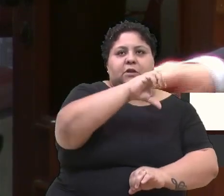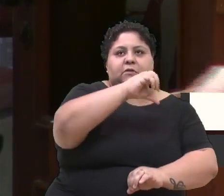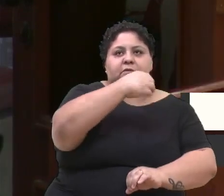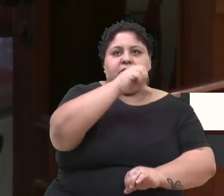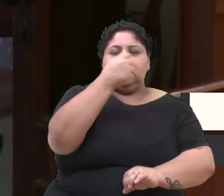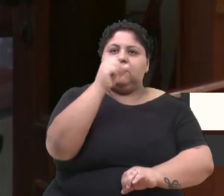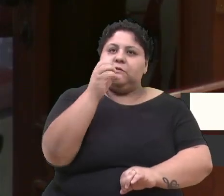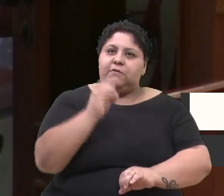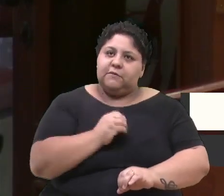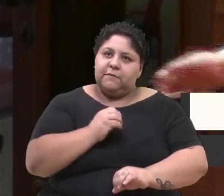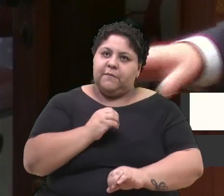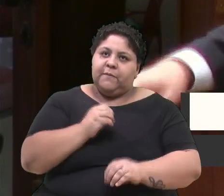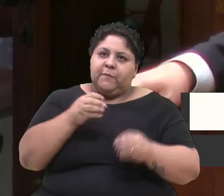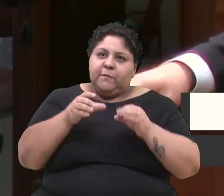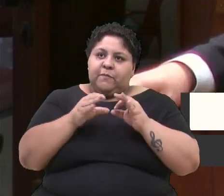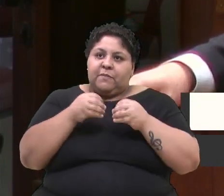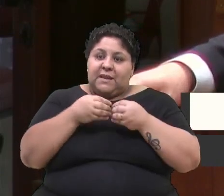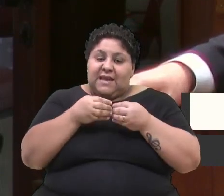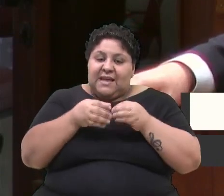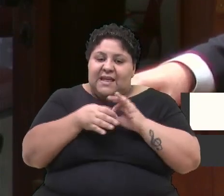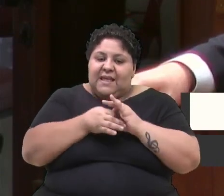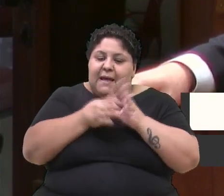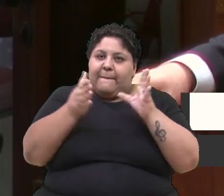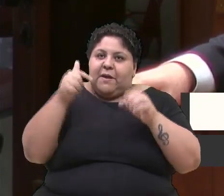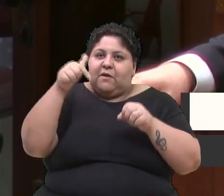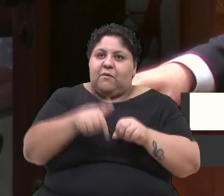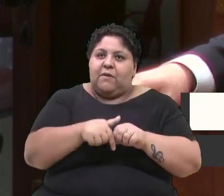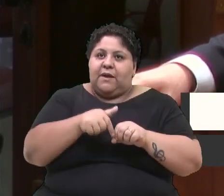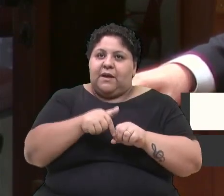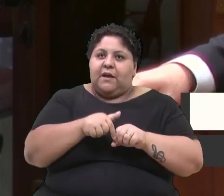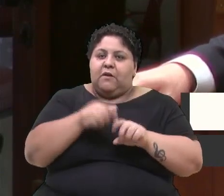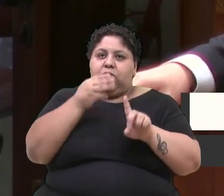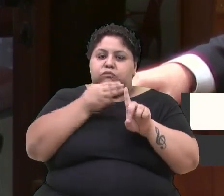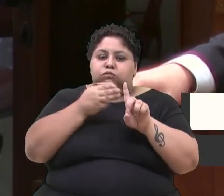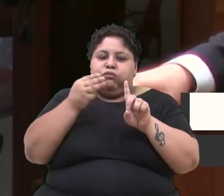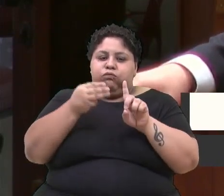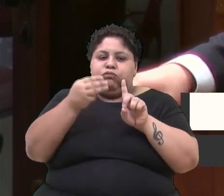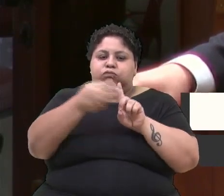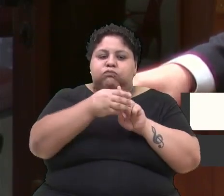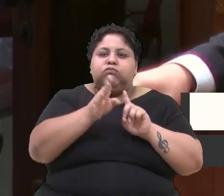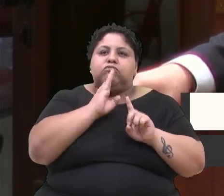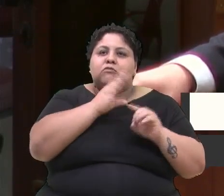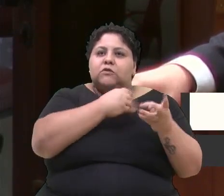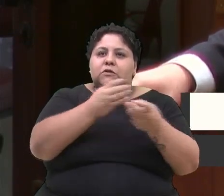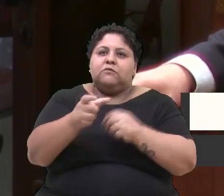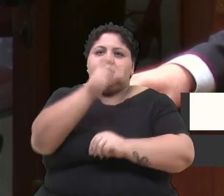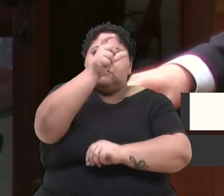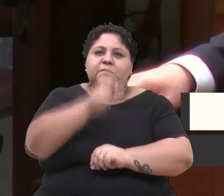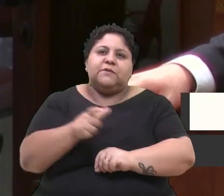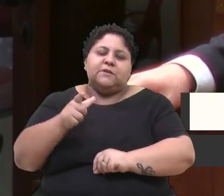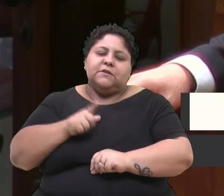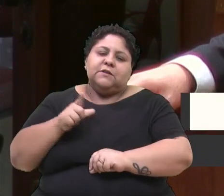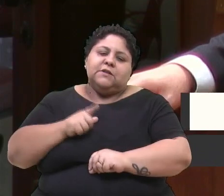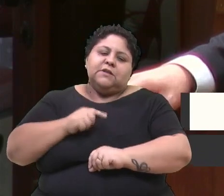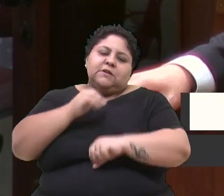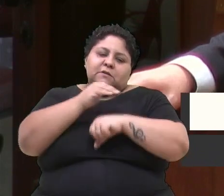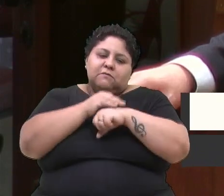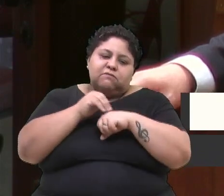E sendo que abriu o mercado aqui, conheceu inúmeros colegas, os quais têm um profundo carinho a todos